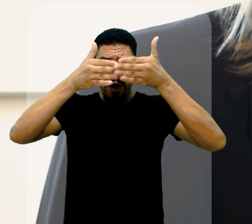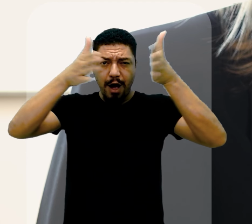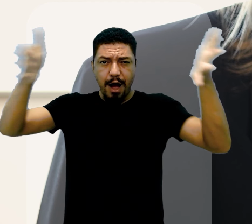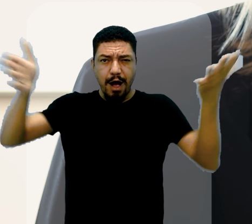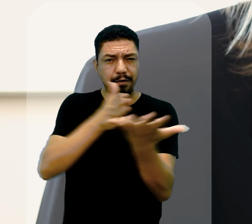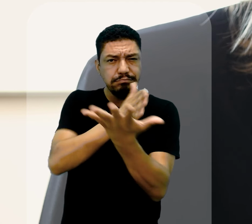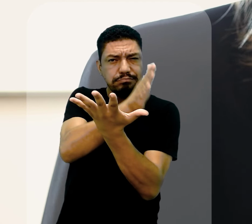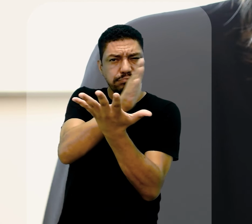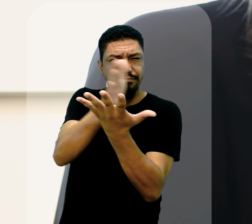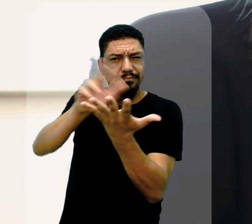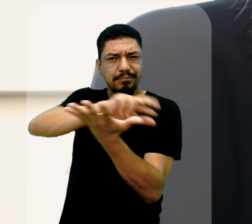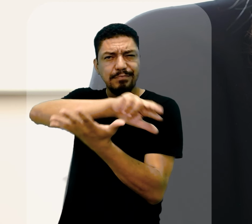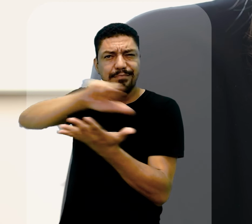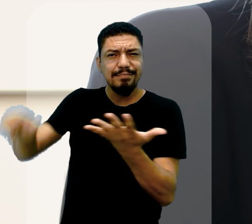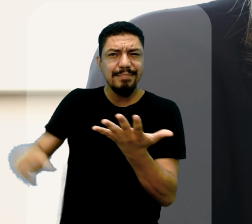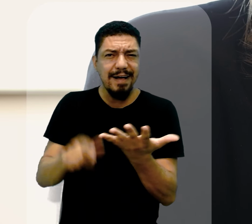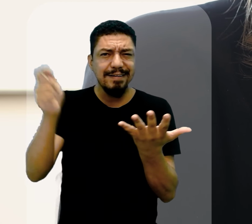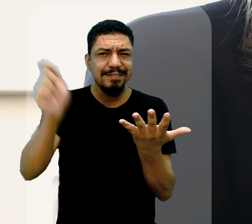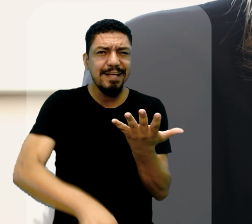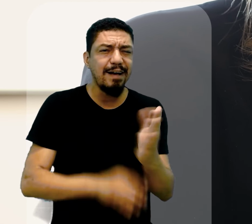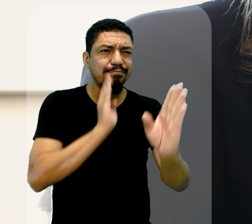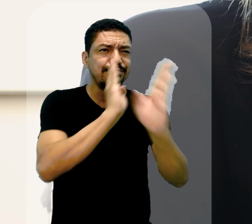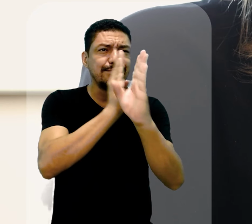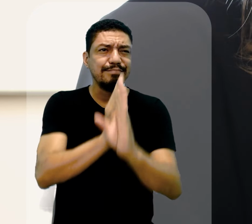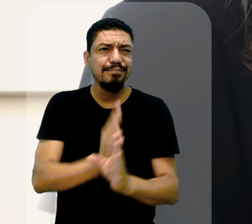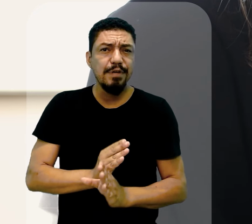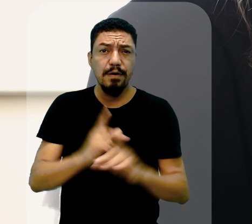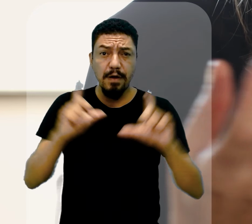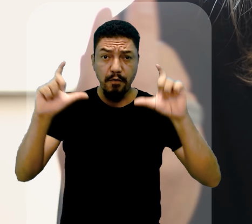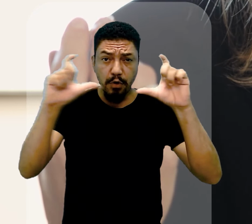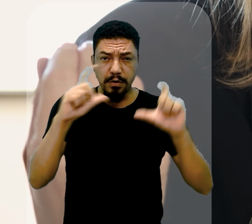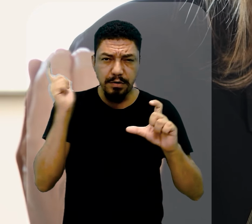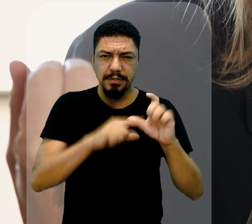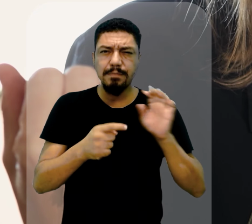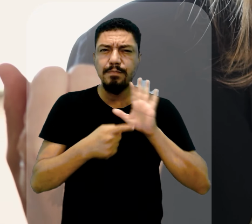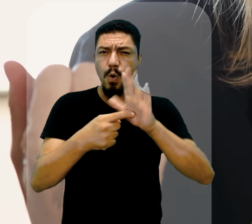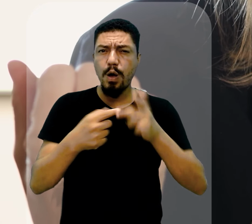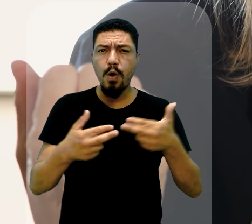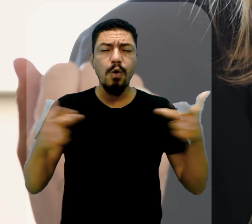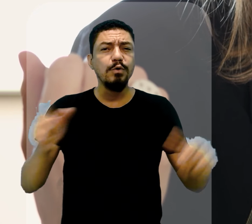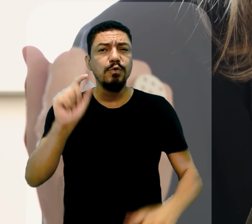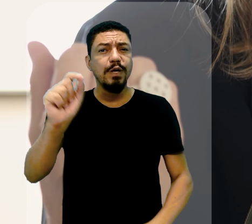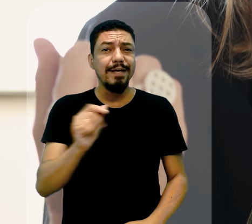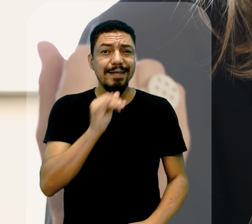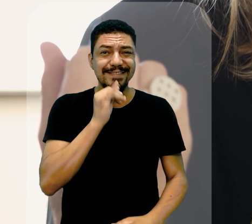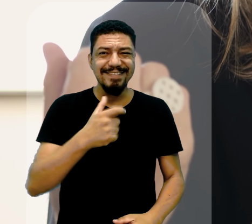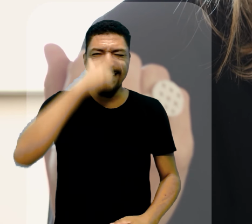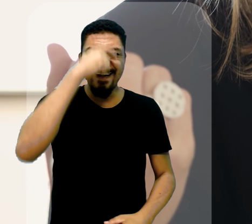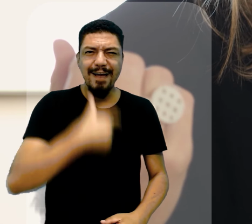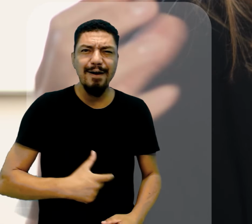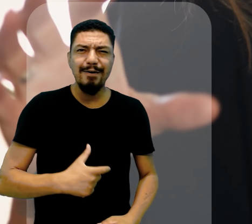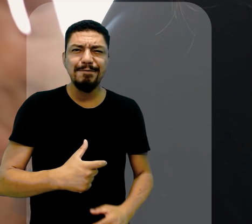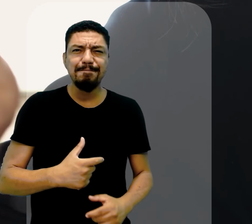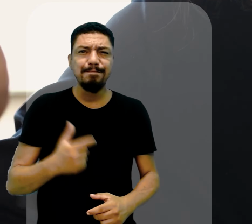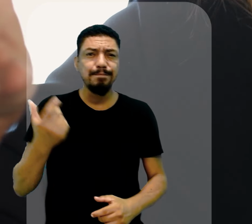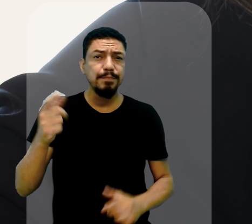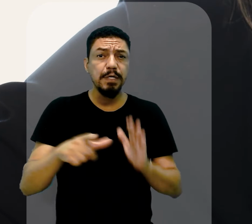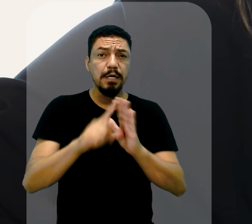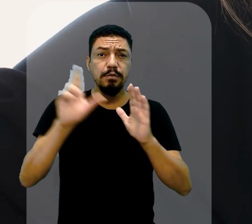Ele permite, a fotografia, ela vai trazer coisas, às vezes, que a gente, quando